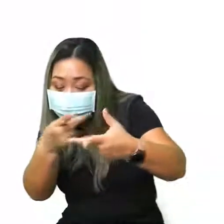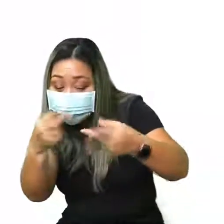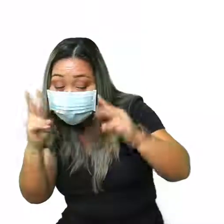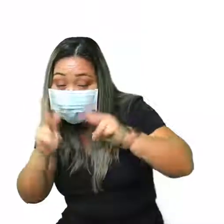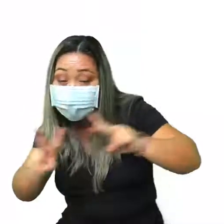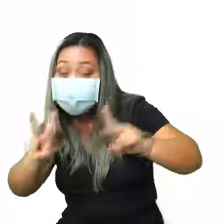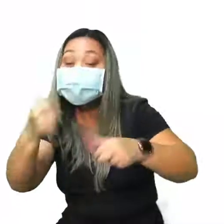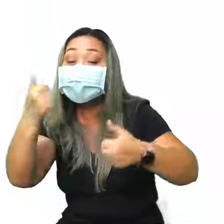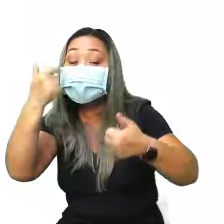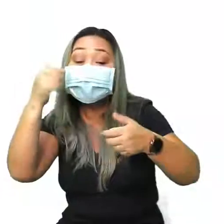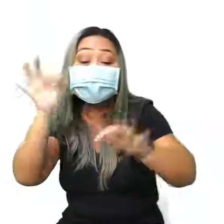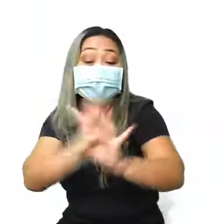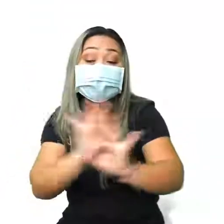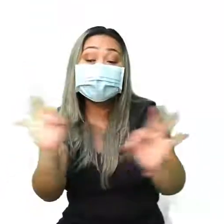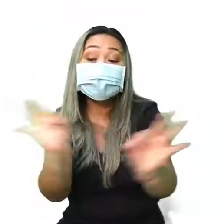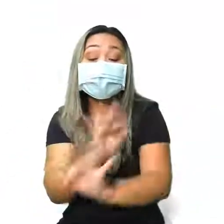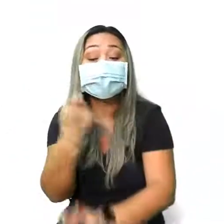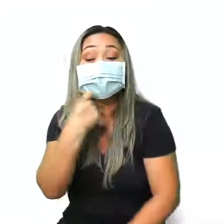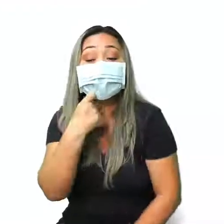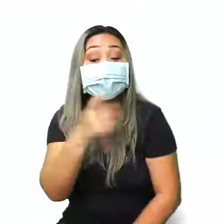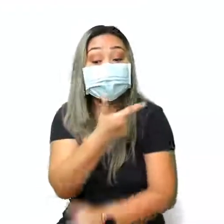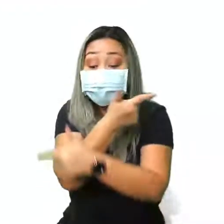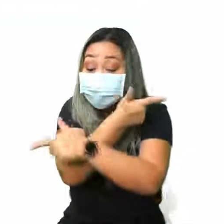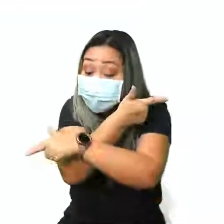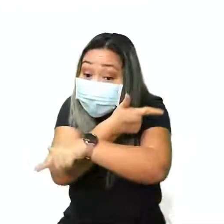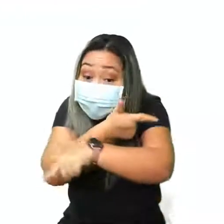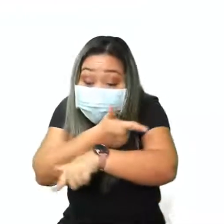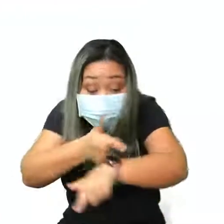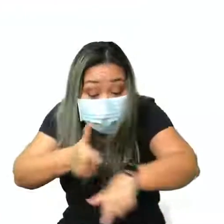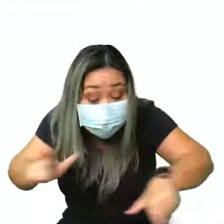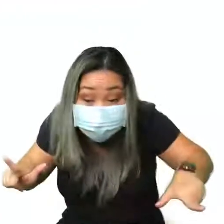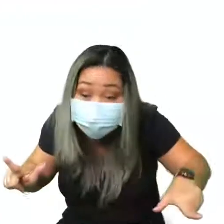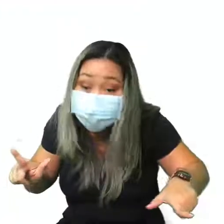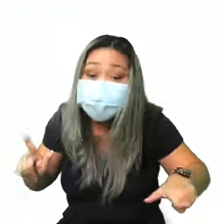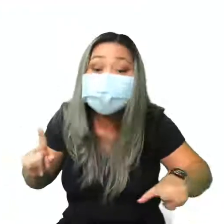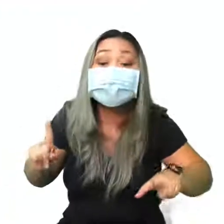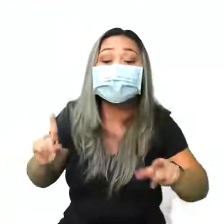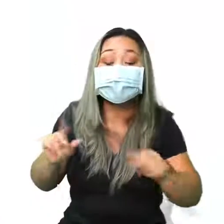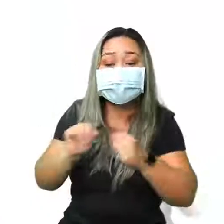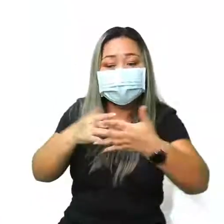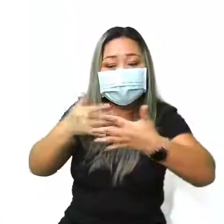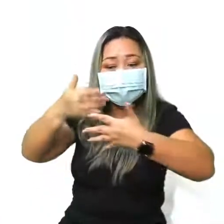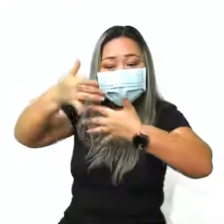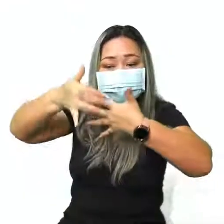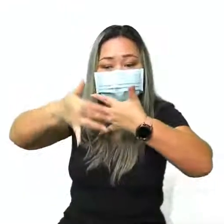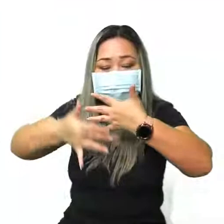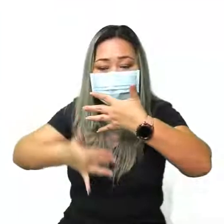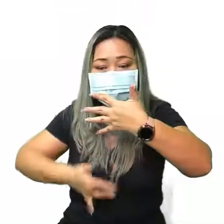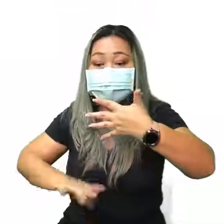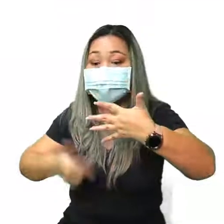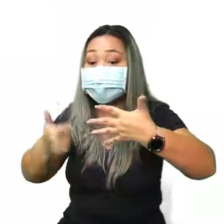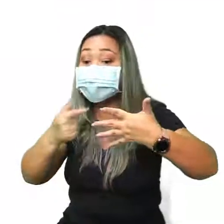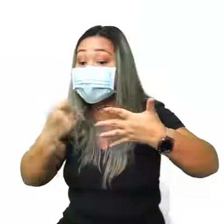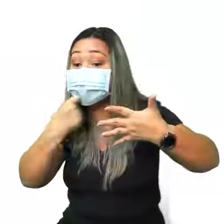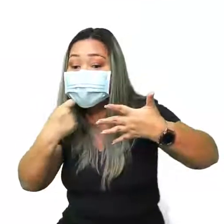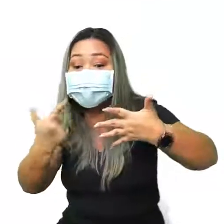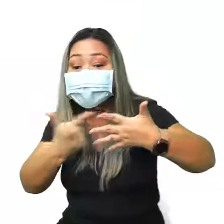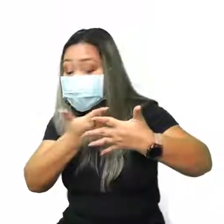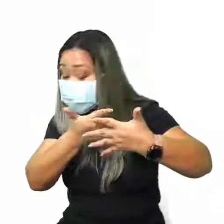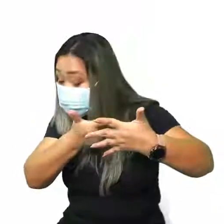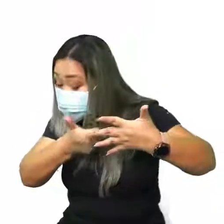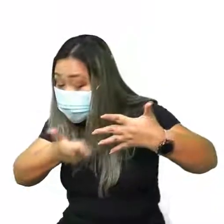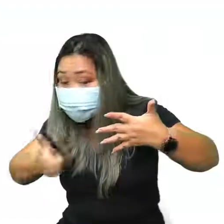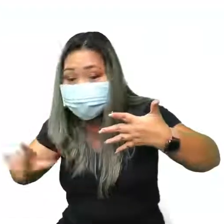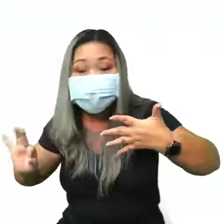desaparecimento de peixes. Sumiram. Simplesmente depois que a represa foi feita, eles sumiram. E